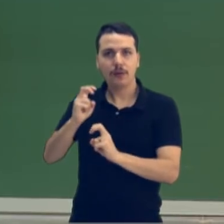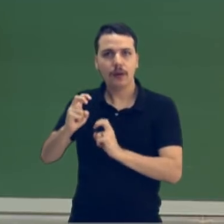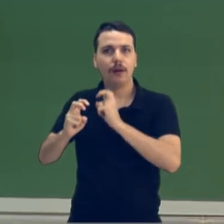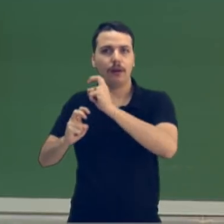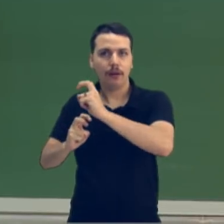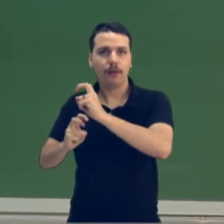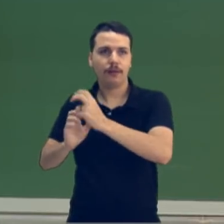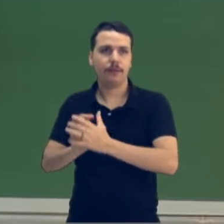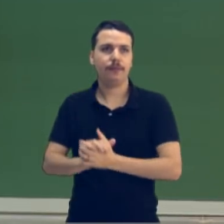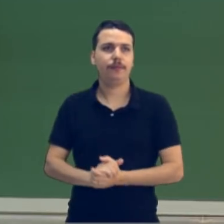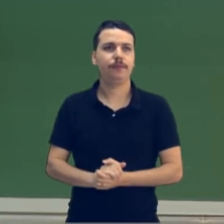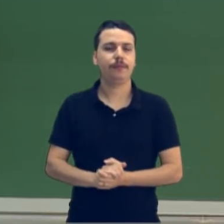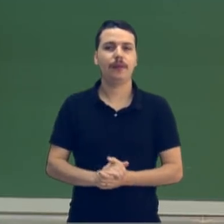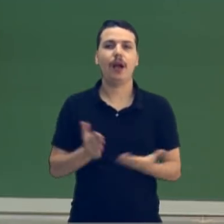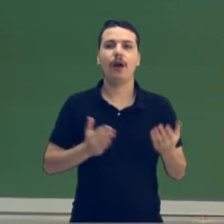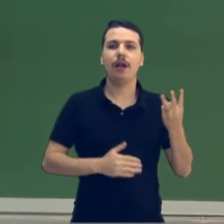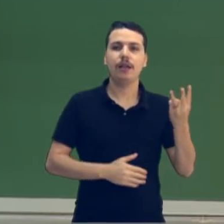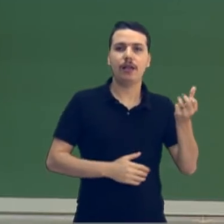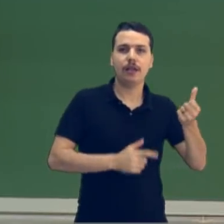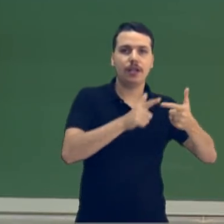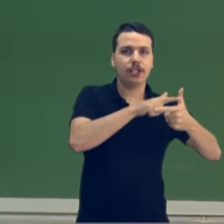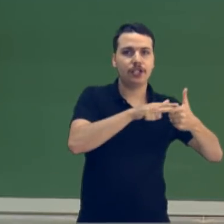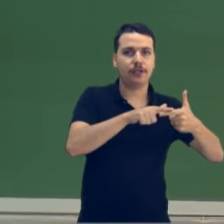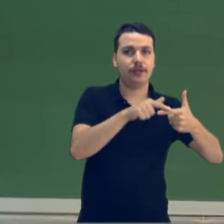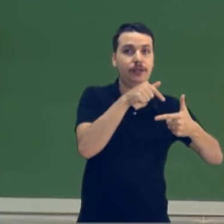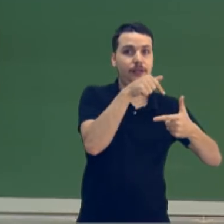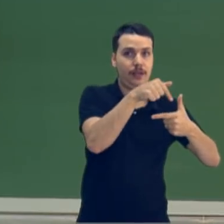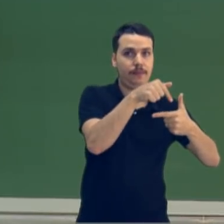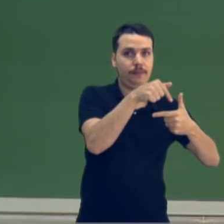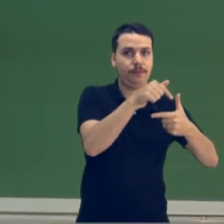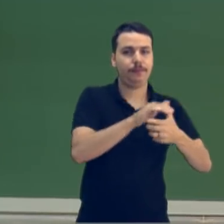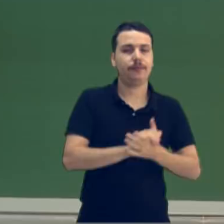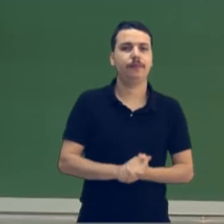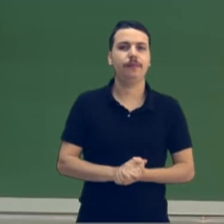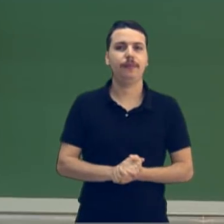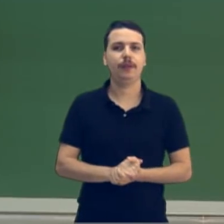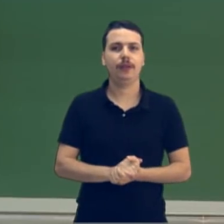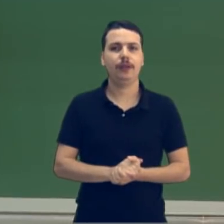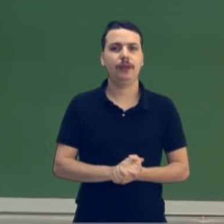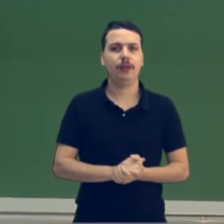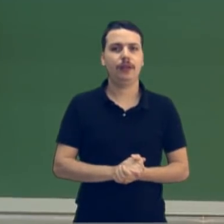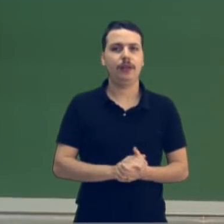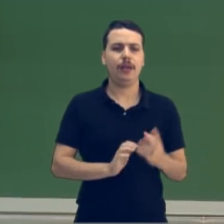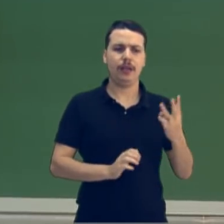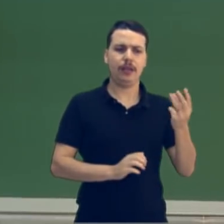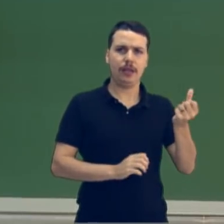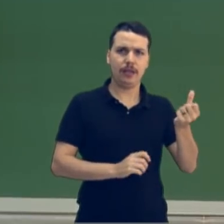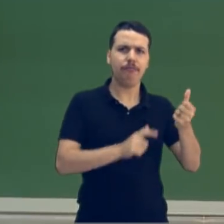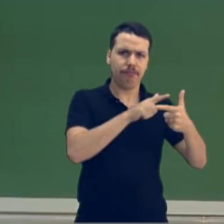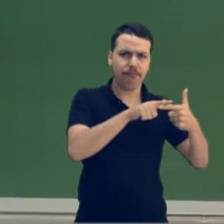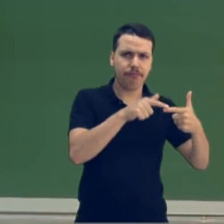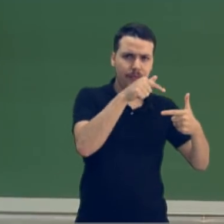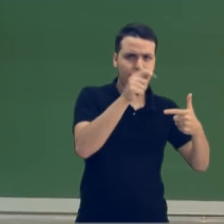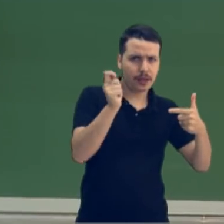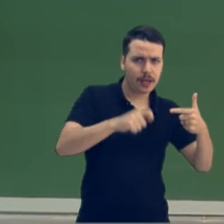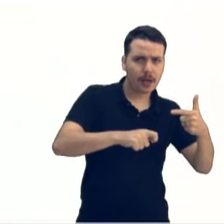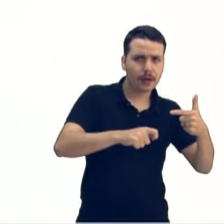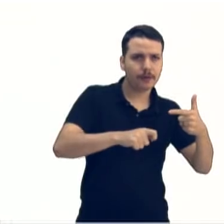Vamos para o próximo. 36 divididos por 7. 36 é divisível por 7? Vamos ver?